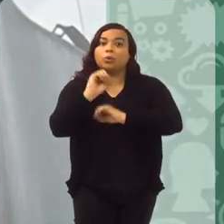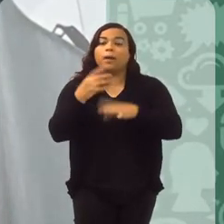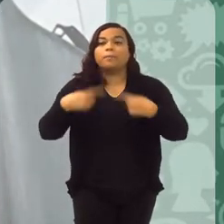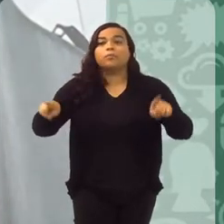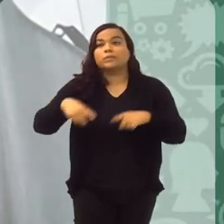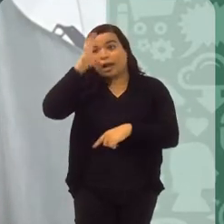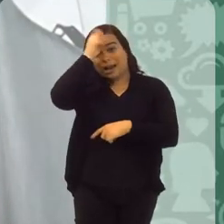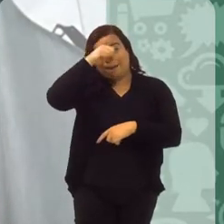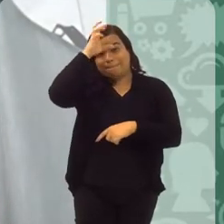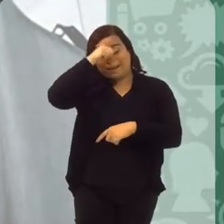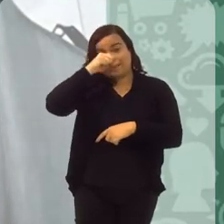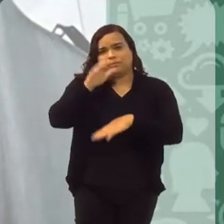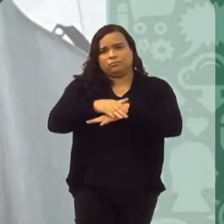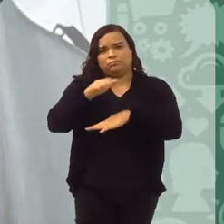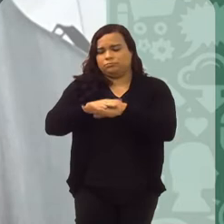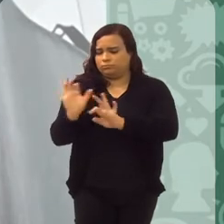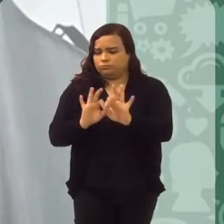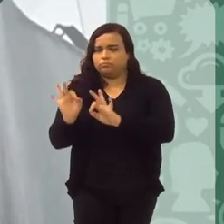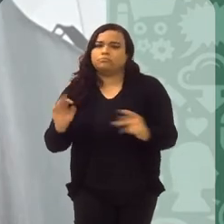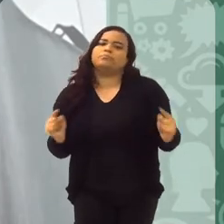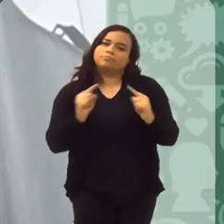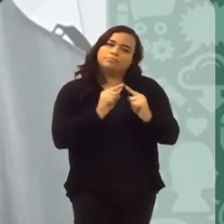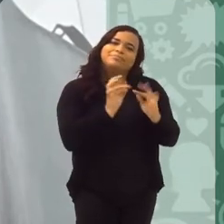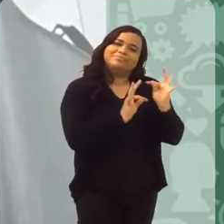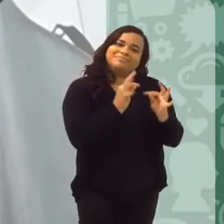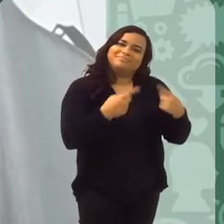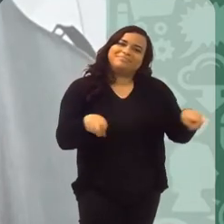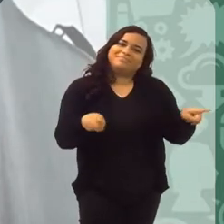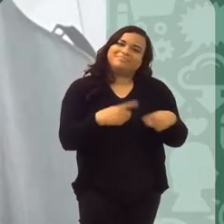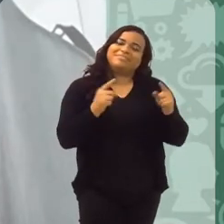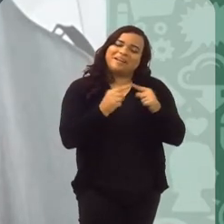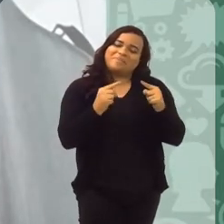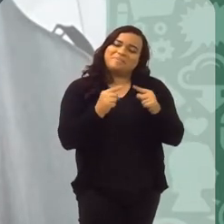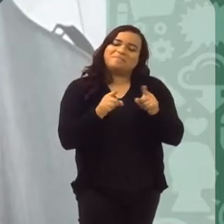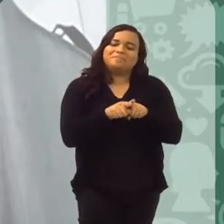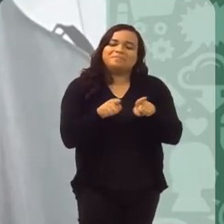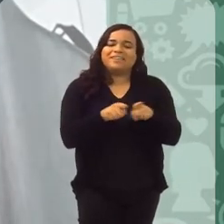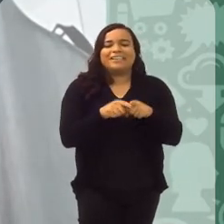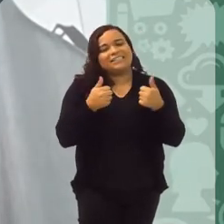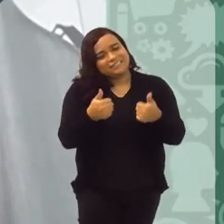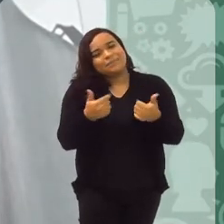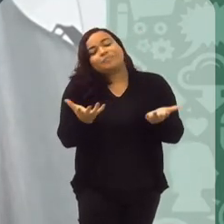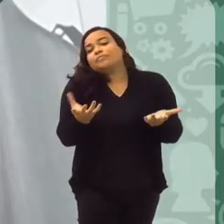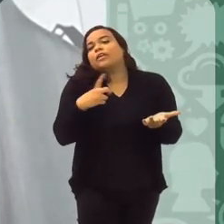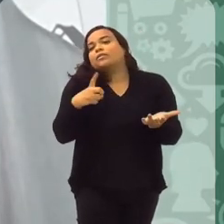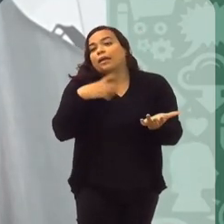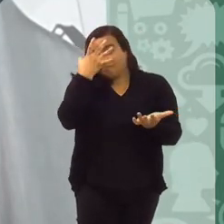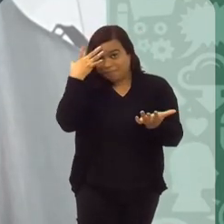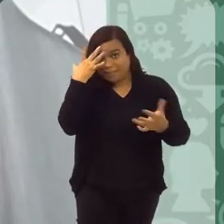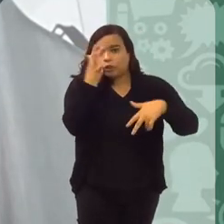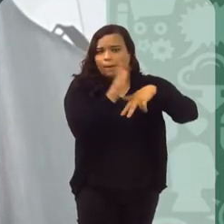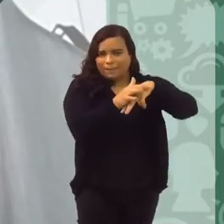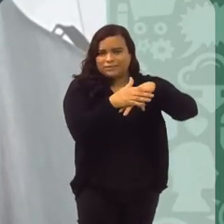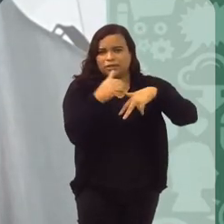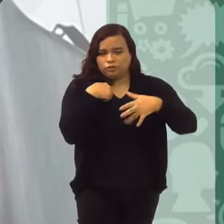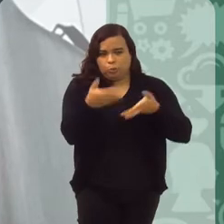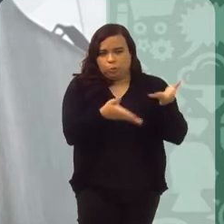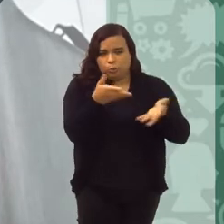educação musical, a aprendizagem, com a musicoterapia também. Eu tenho uma paciente